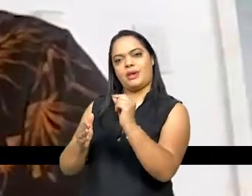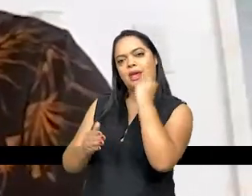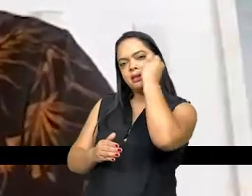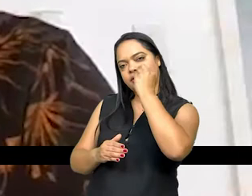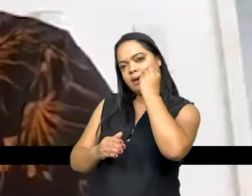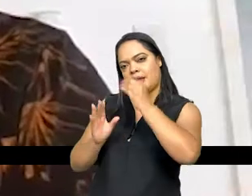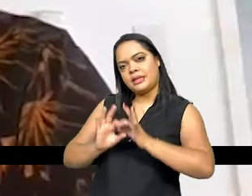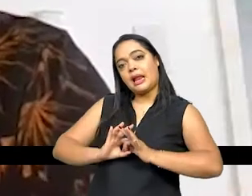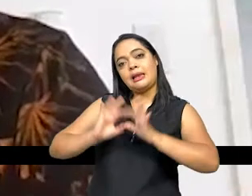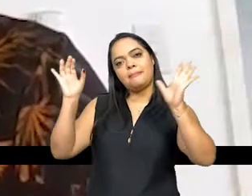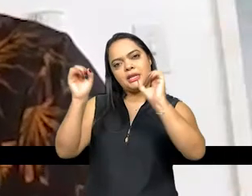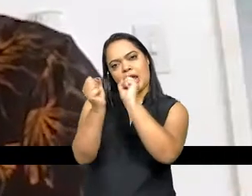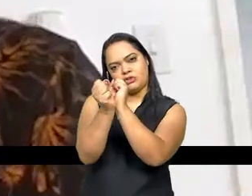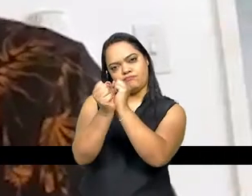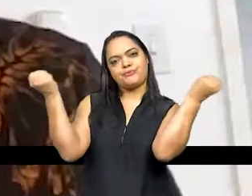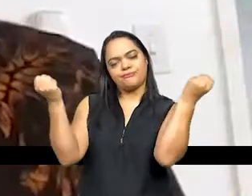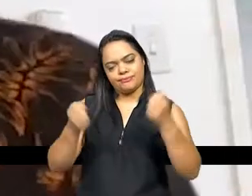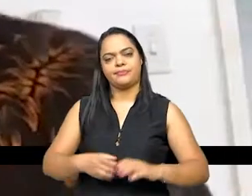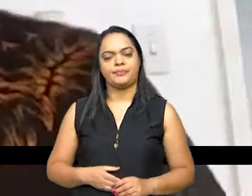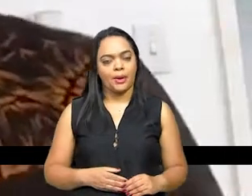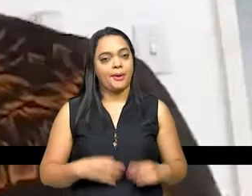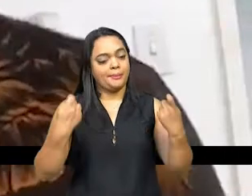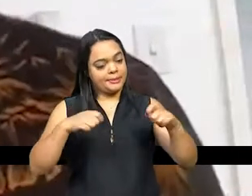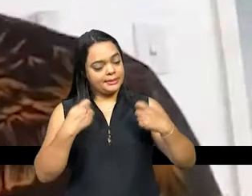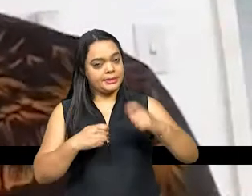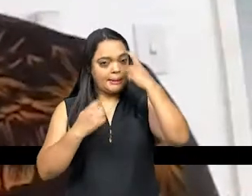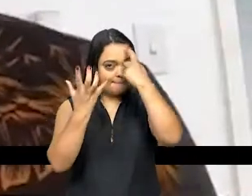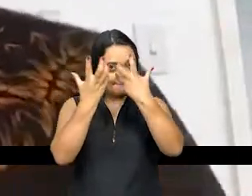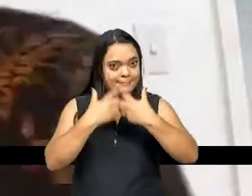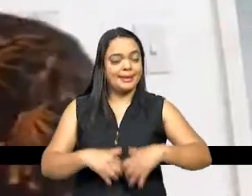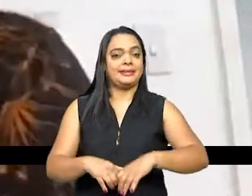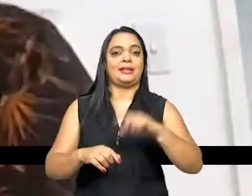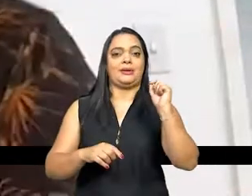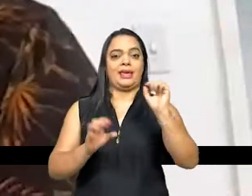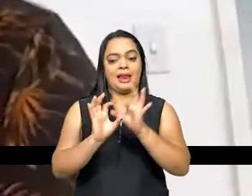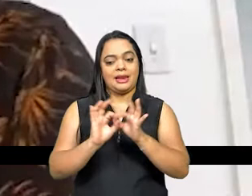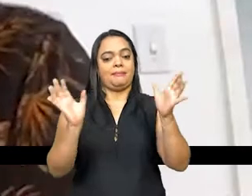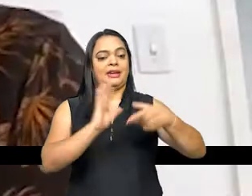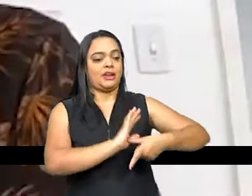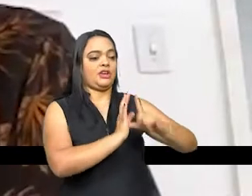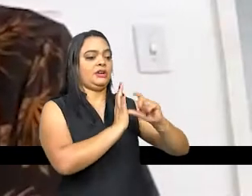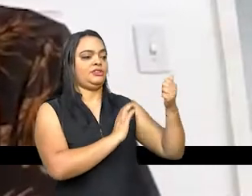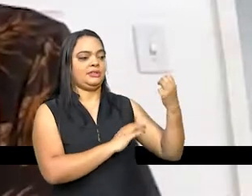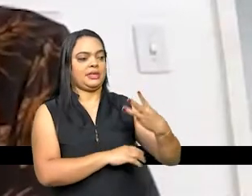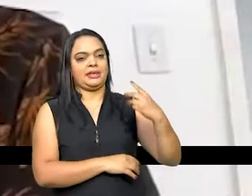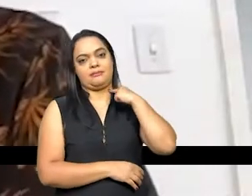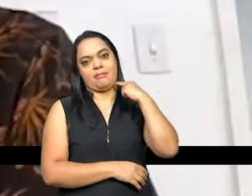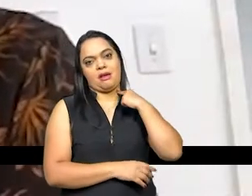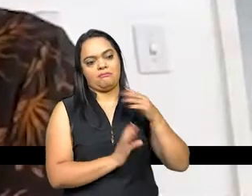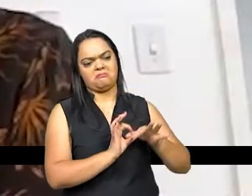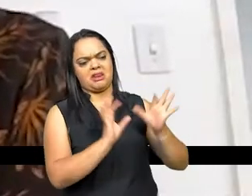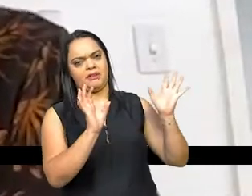uma das questões que eu diria que é importante é pensar a liberdade antes do 13 de maio e depois do 13 de maio, que é